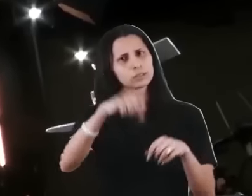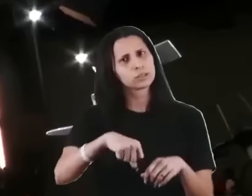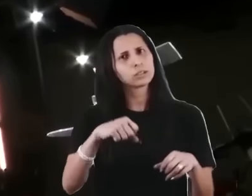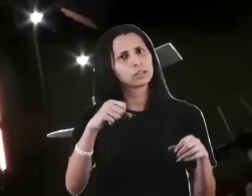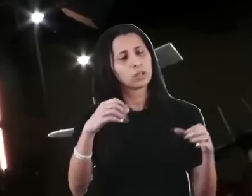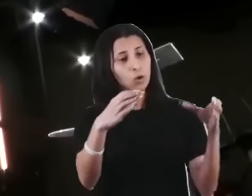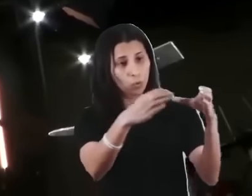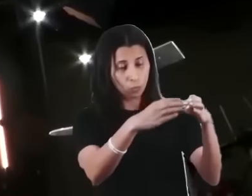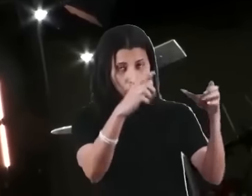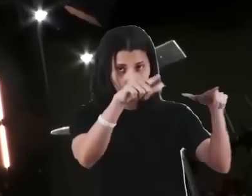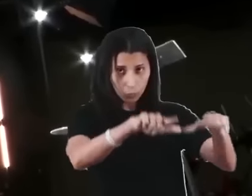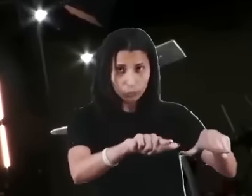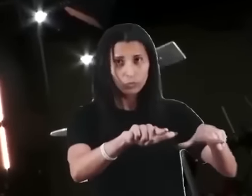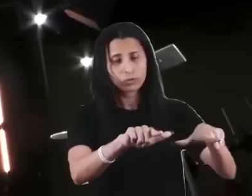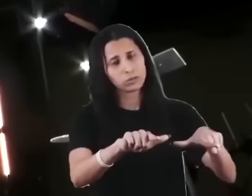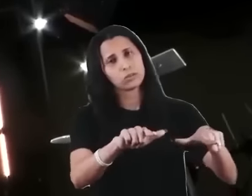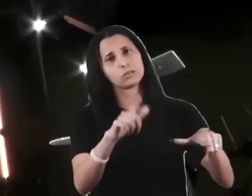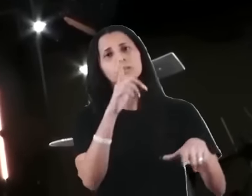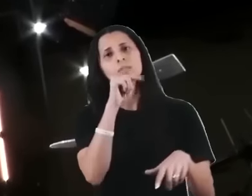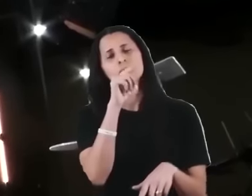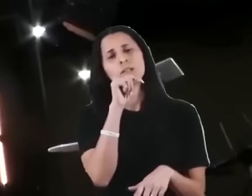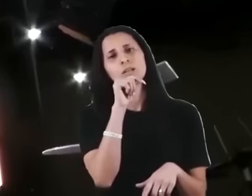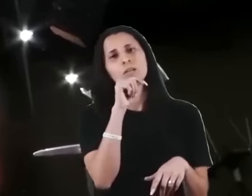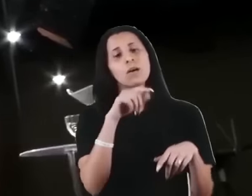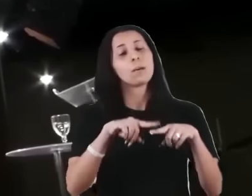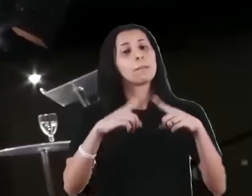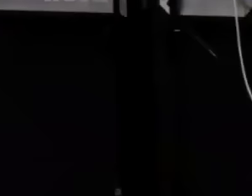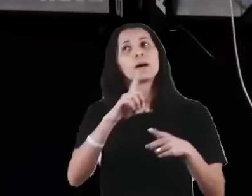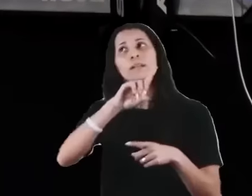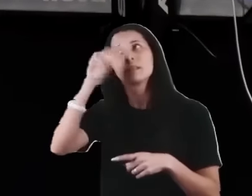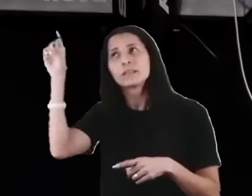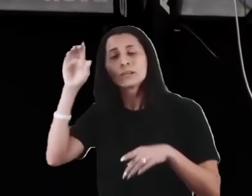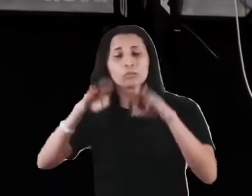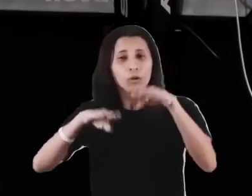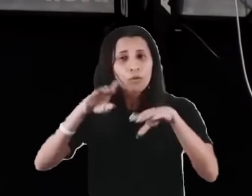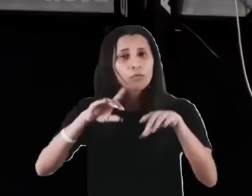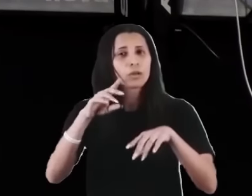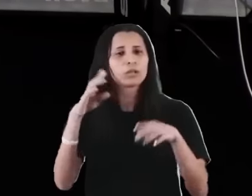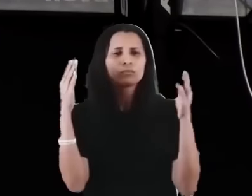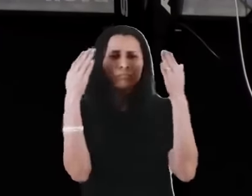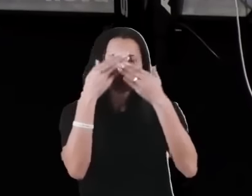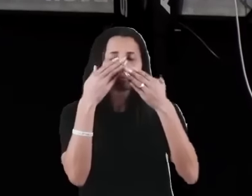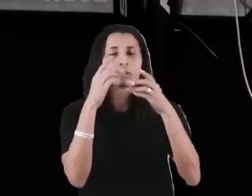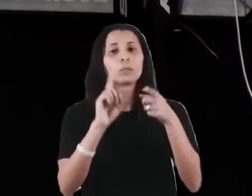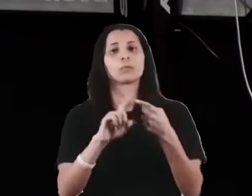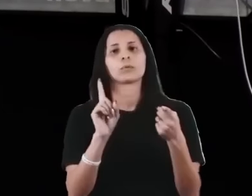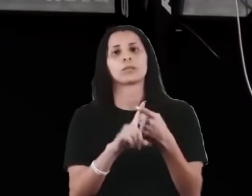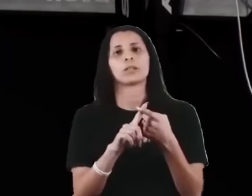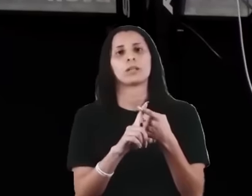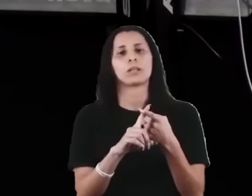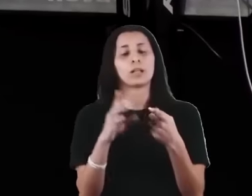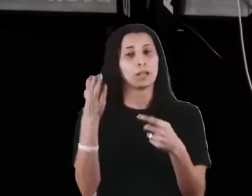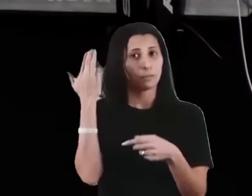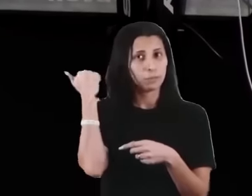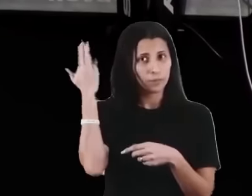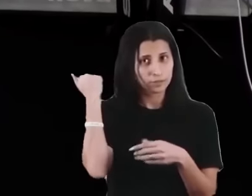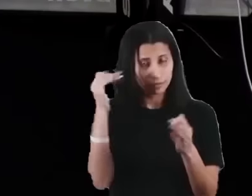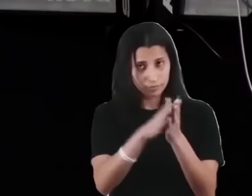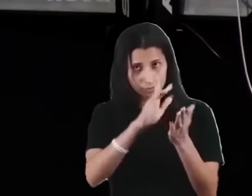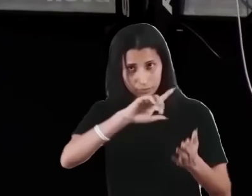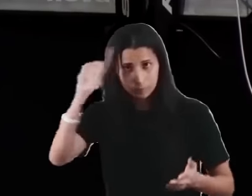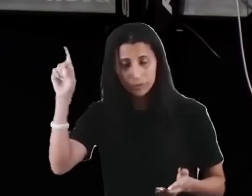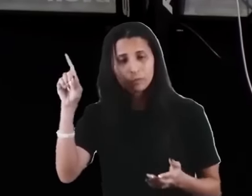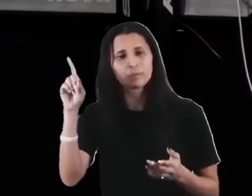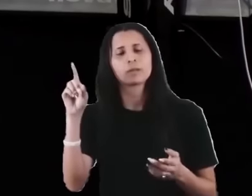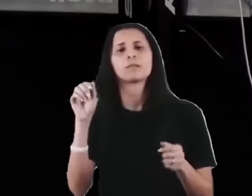que não deixou ela enxergar é porque naquela época se cita pa vamos os a boca do